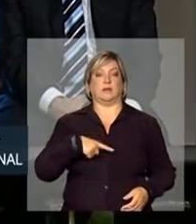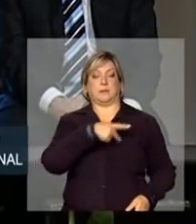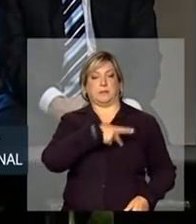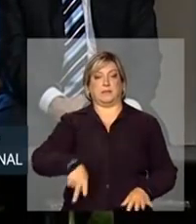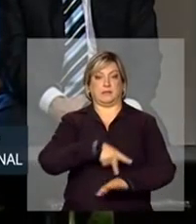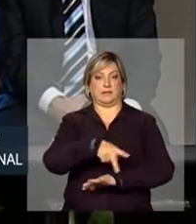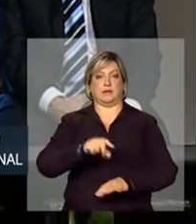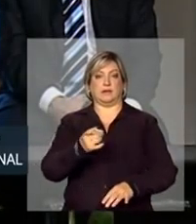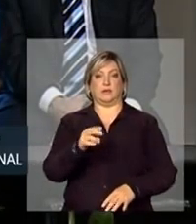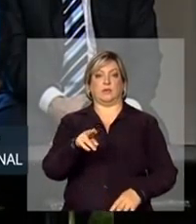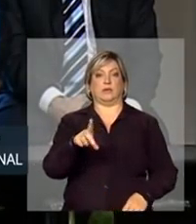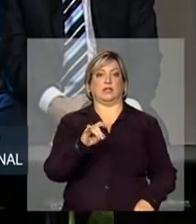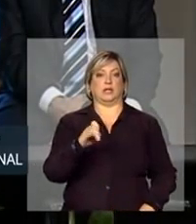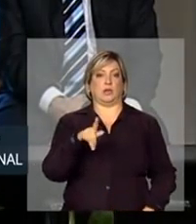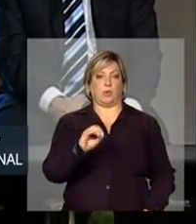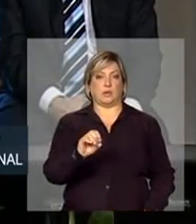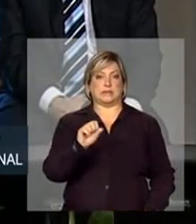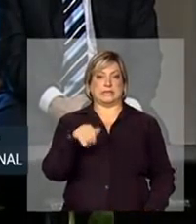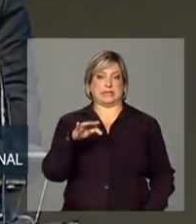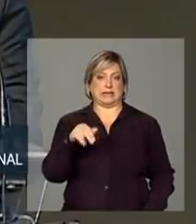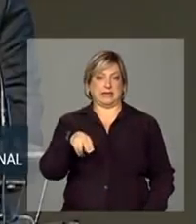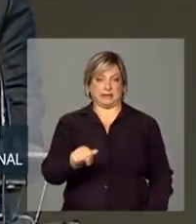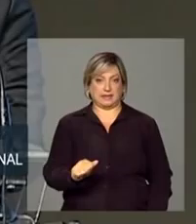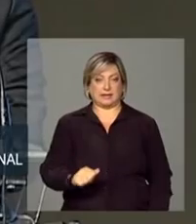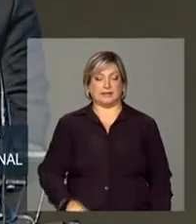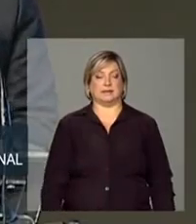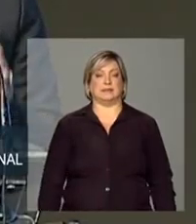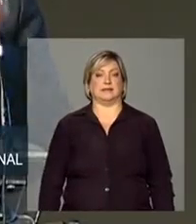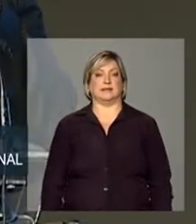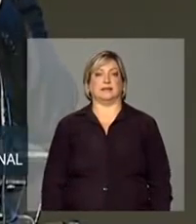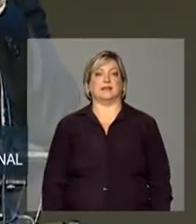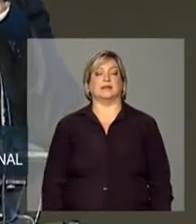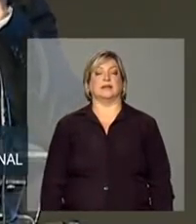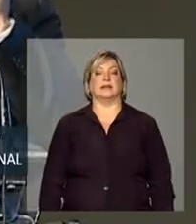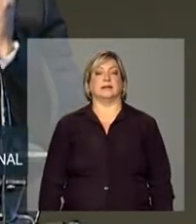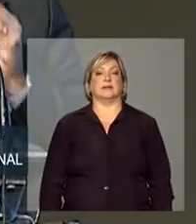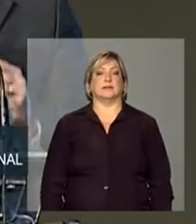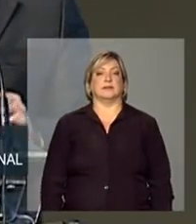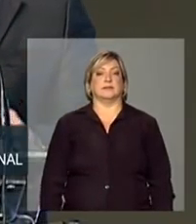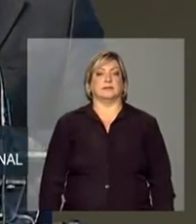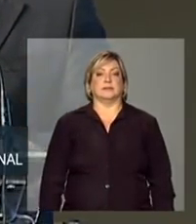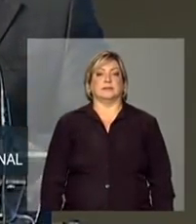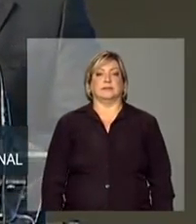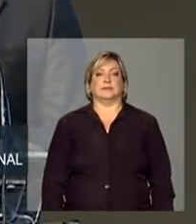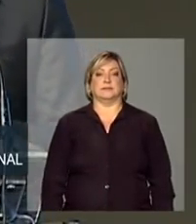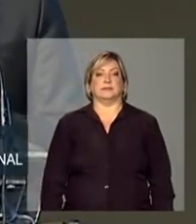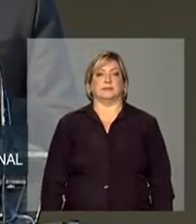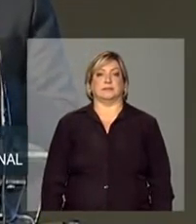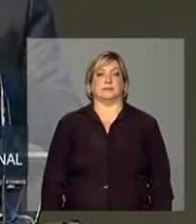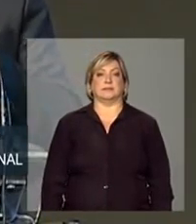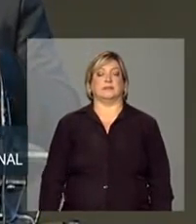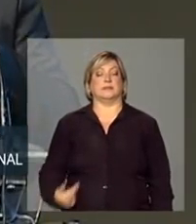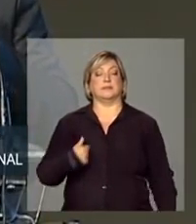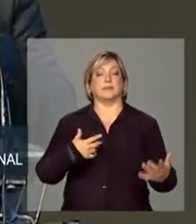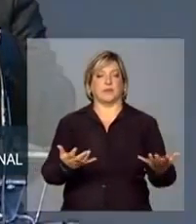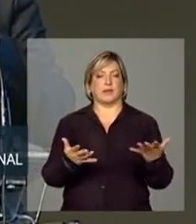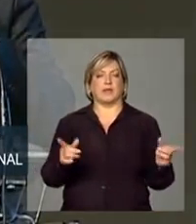Alvarez, secretário-executivo do Ministério das Comunicações, e cumprimentar também o secretário-executivo